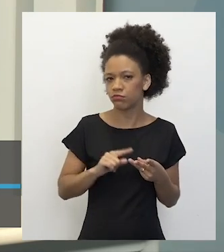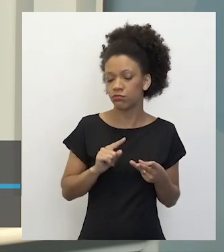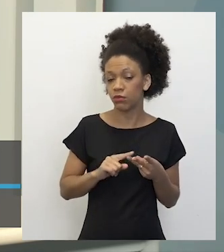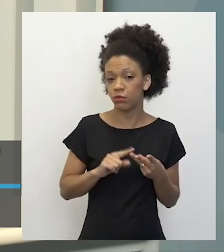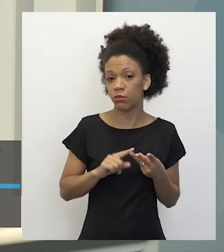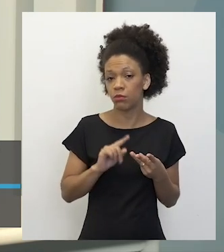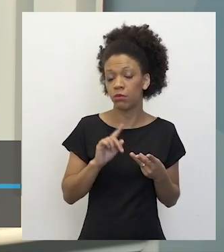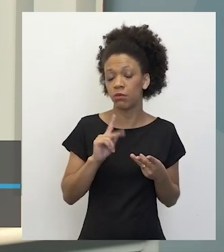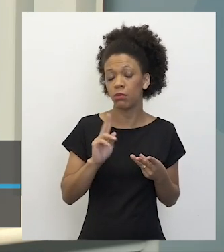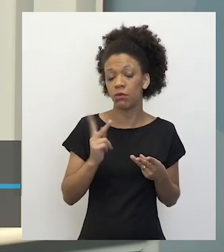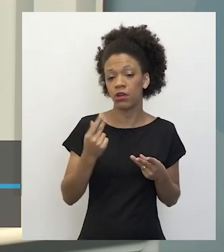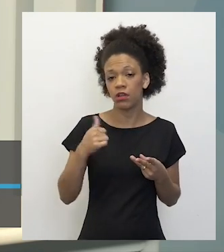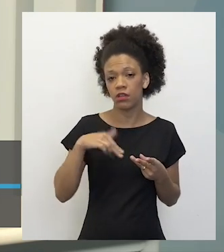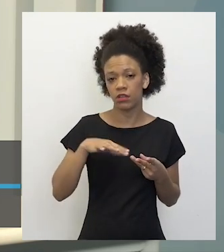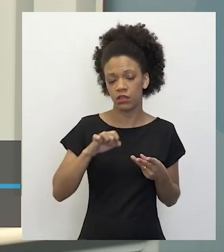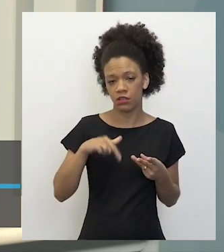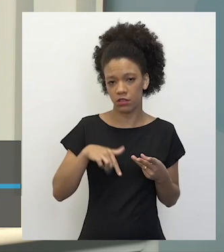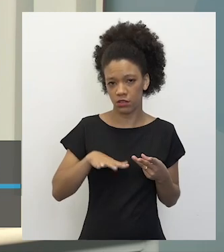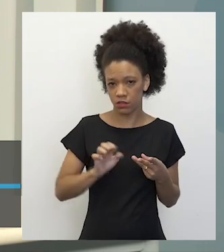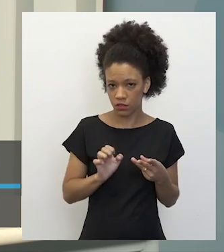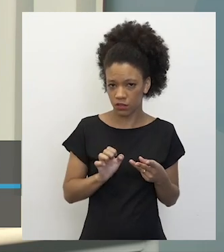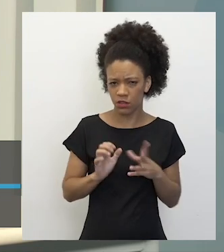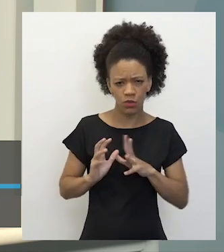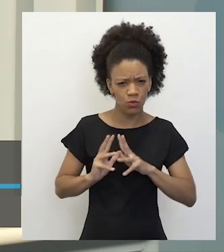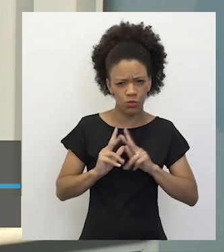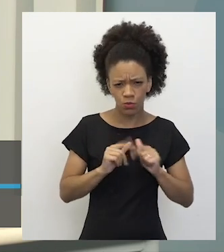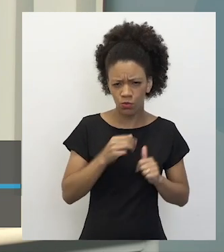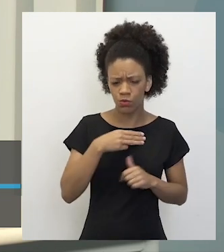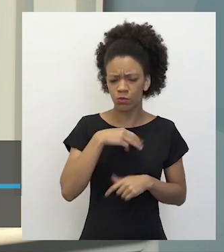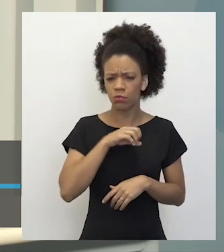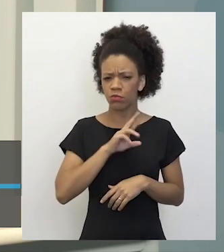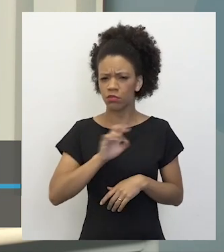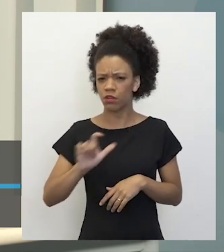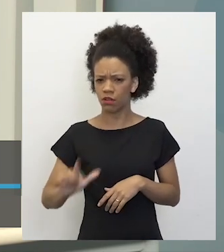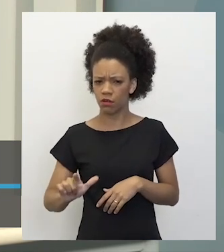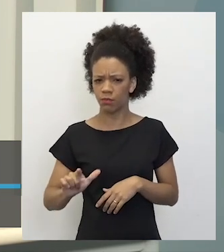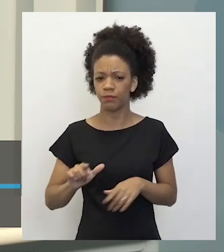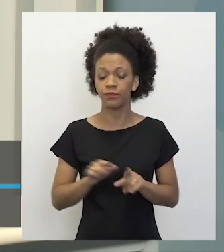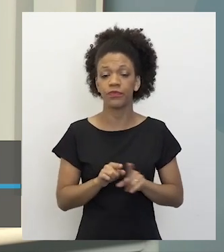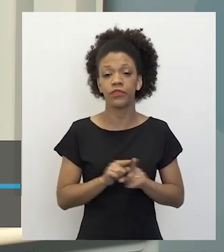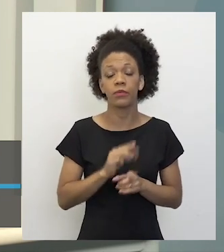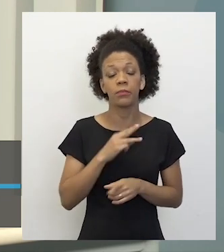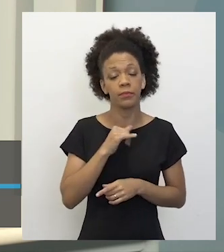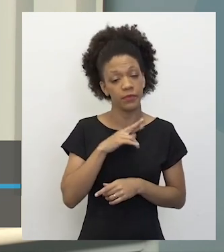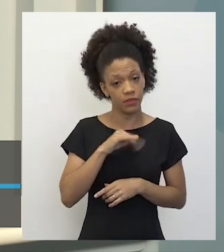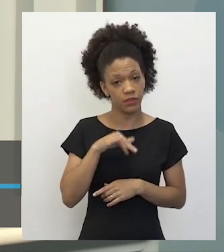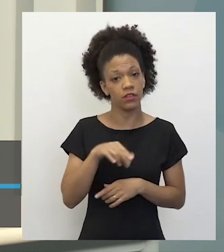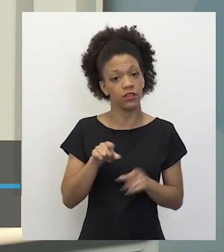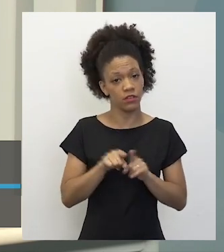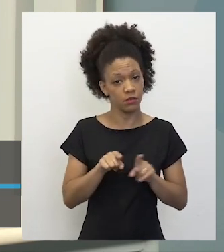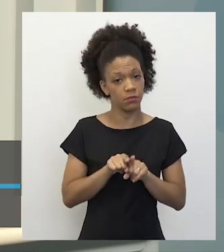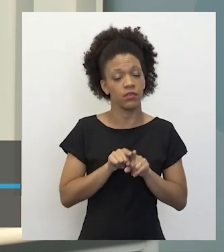O Henrique colocou moral. Sim. A maioria. A Miriam colocou moral.